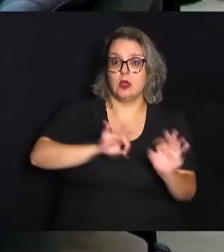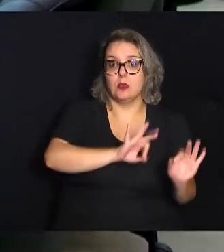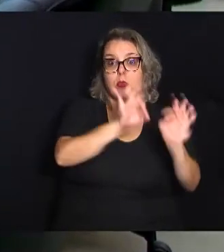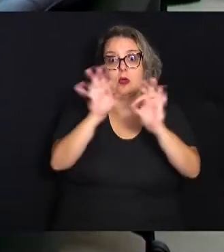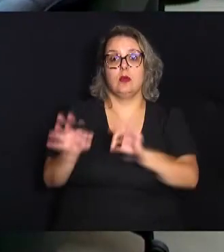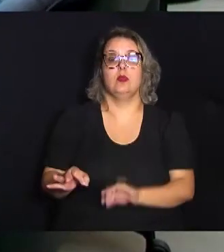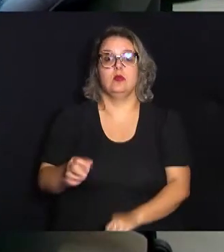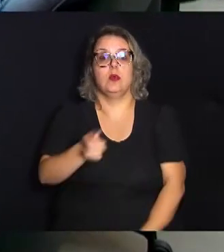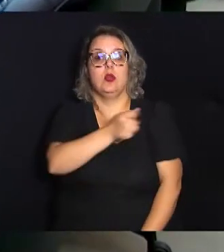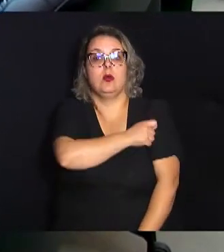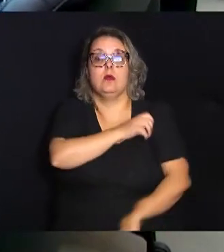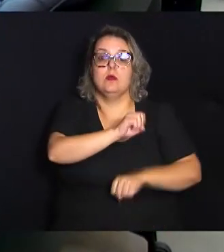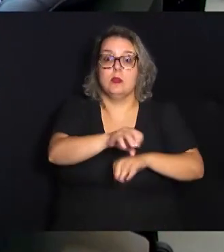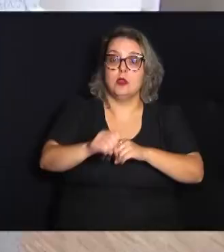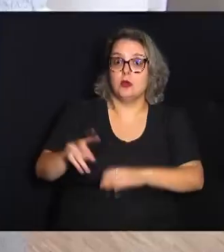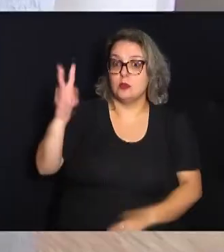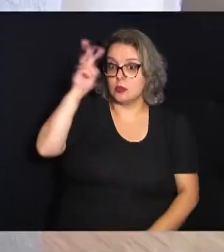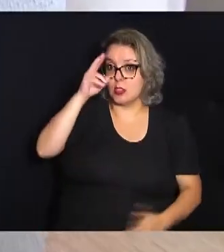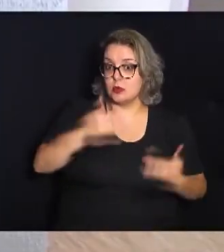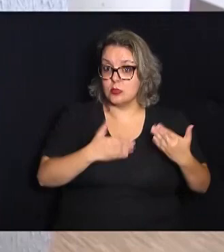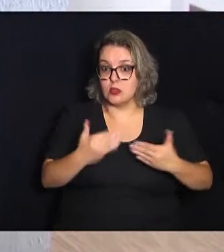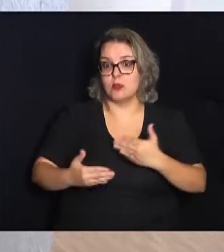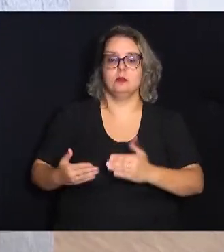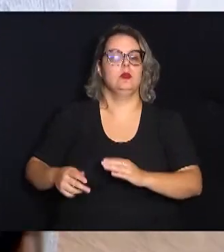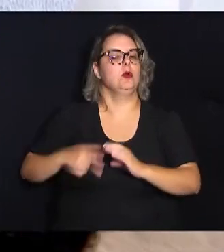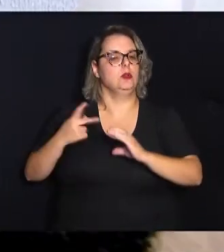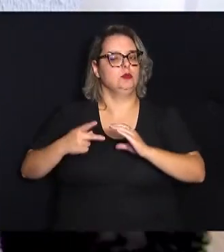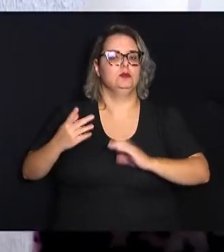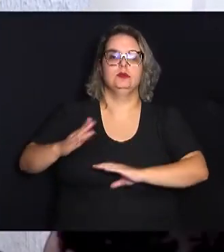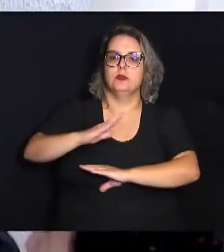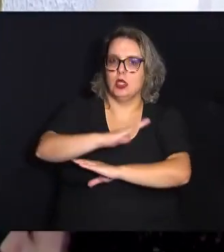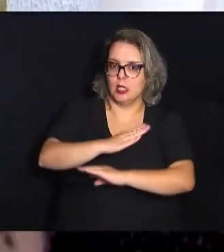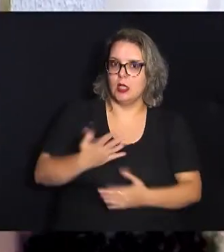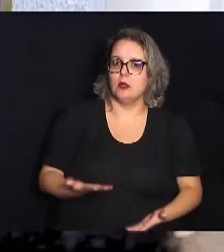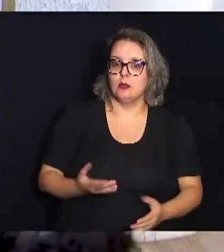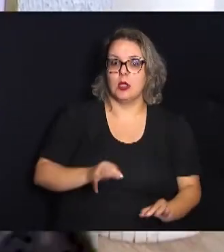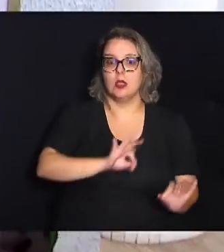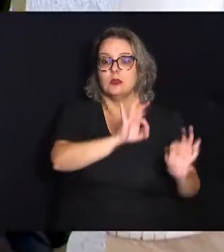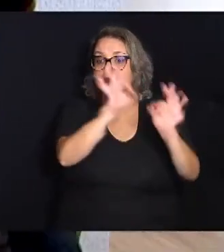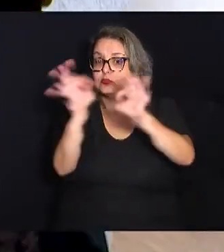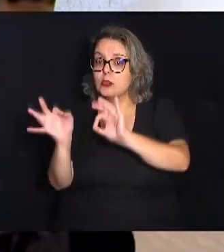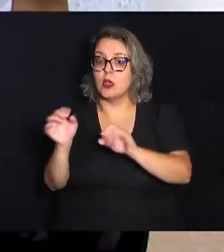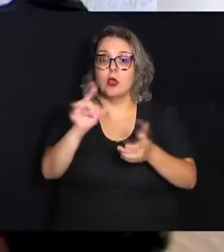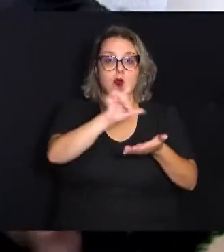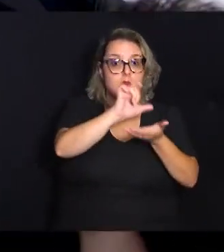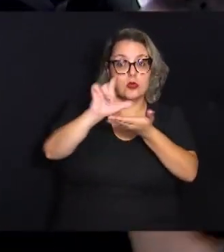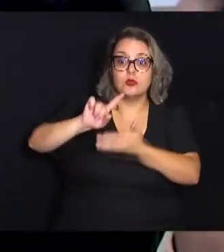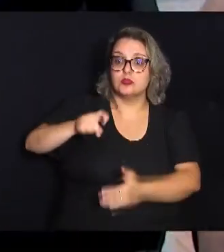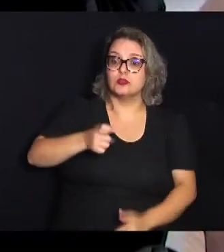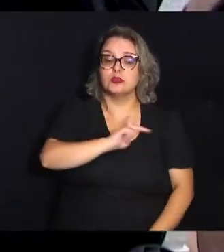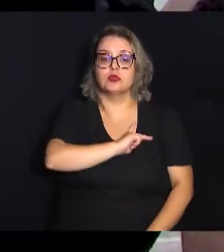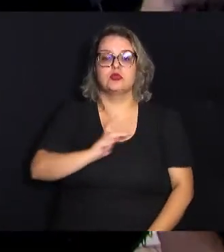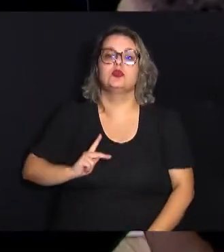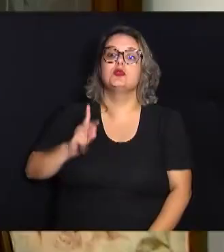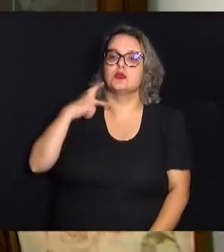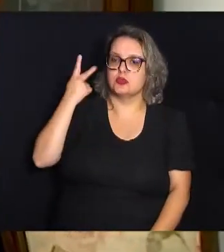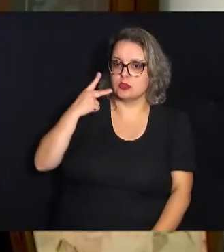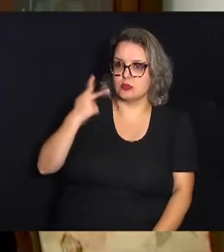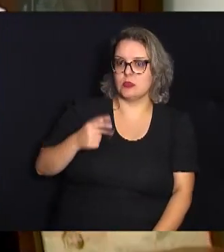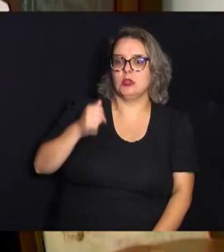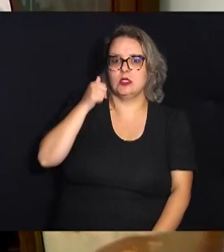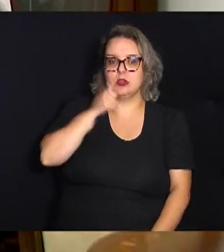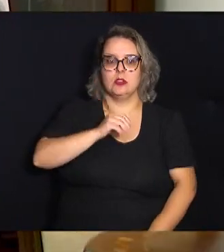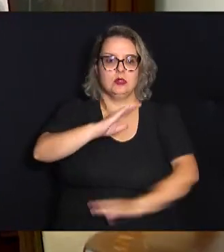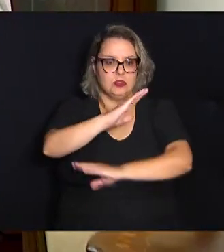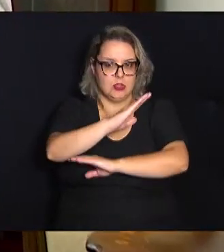aula sobre a história da Casa de Leis. E depois fizeram um tour pela galeria de fotos dos ex-presidentes e vereadoras da Câmara.